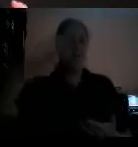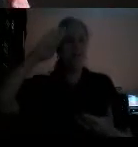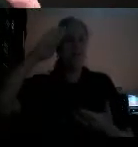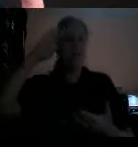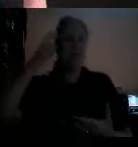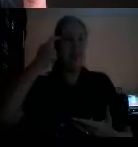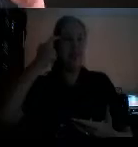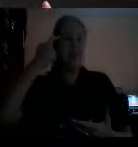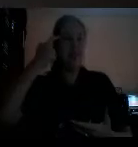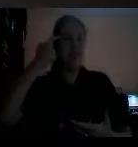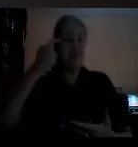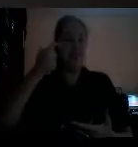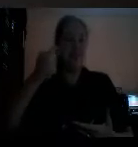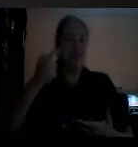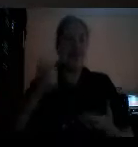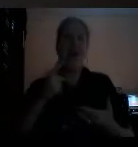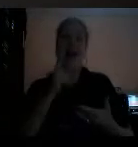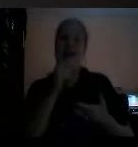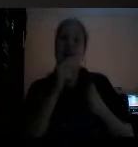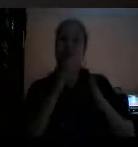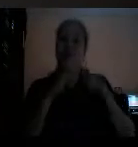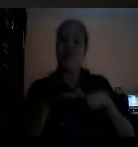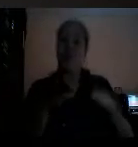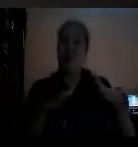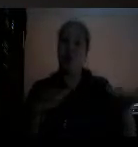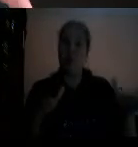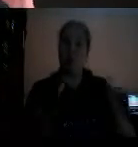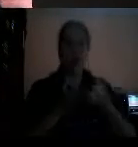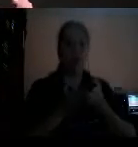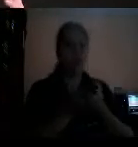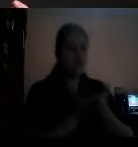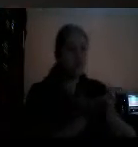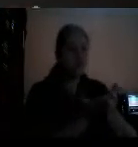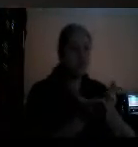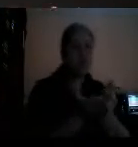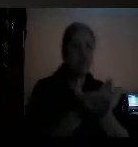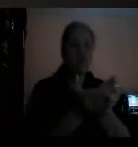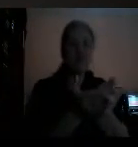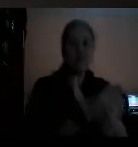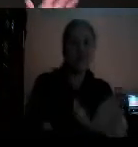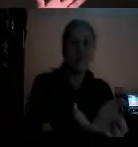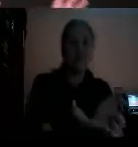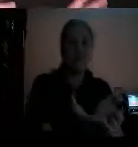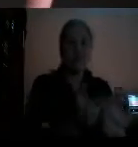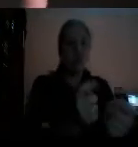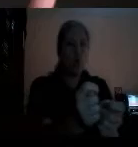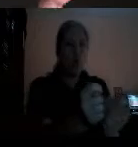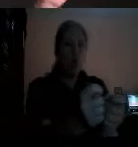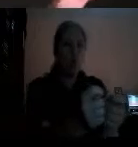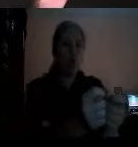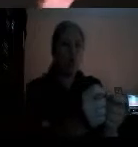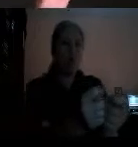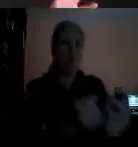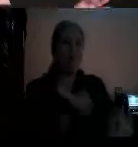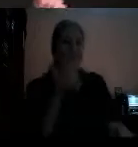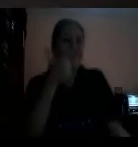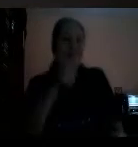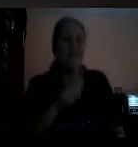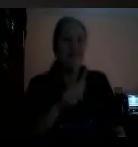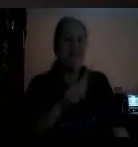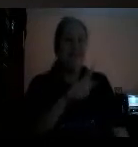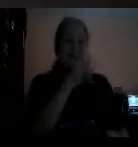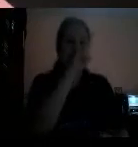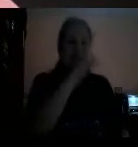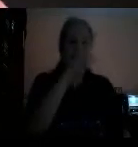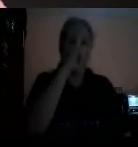de grande influência nos Estados Unidos. Muita influência nos Estados Unidos, especialmente